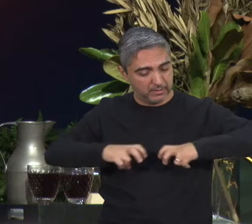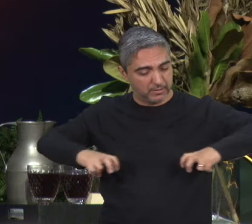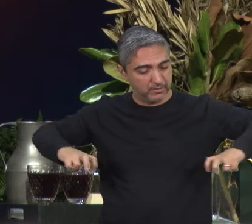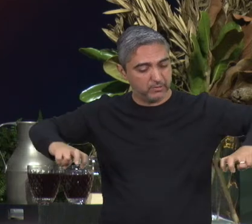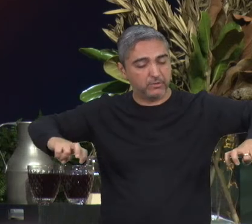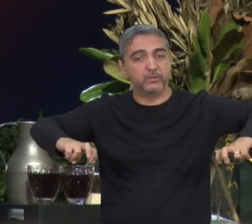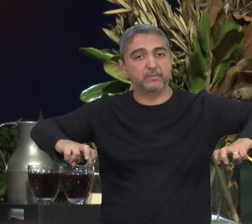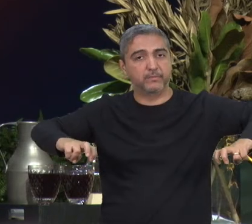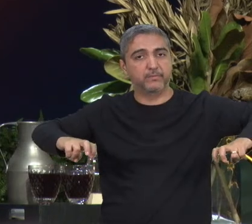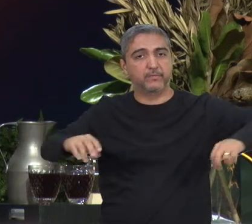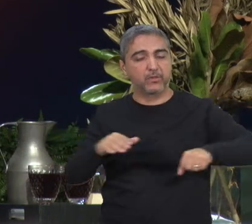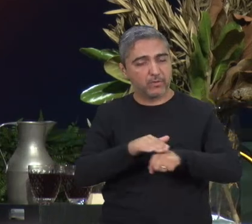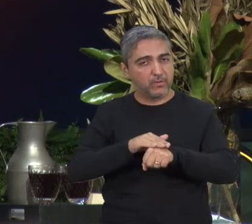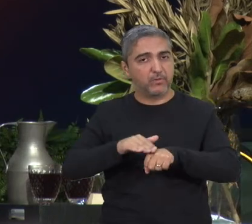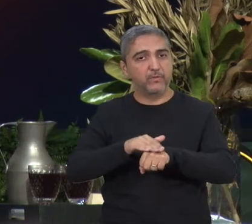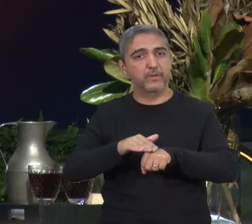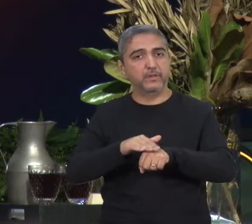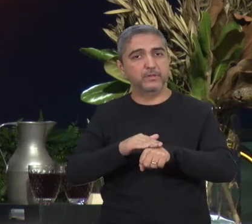discípulos,